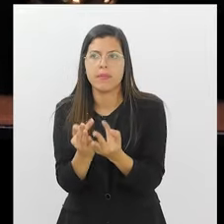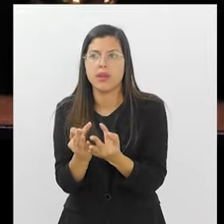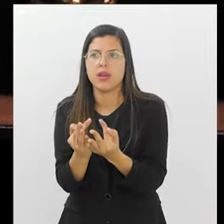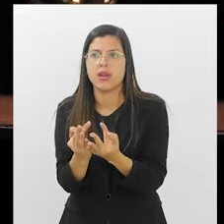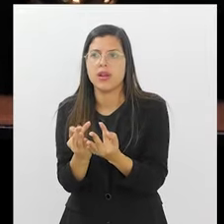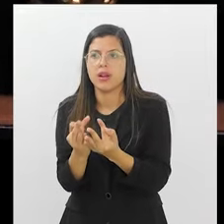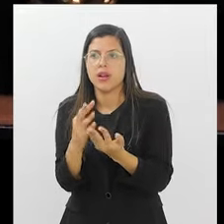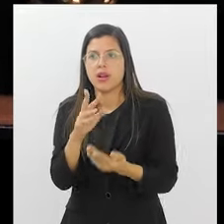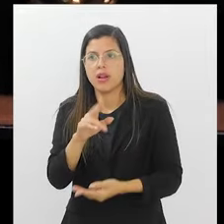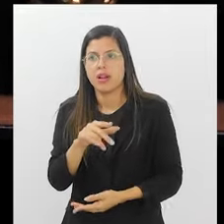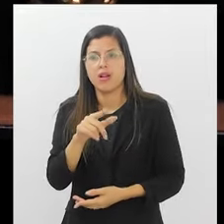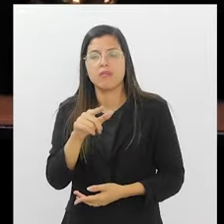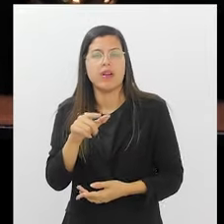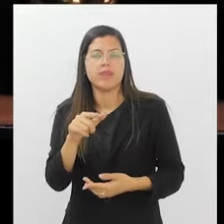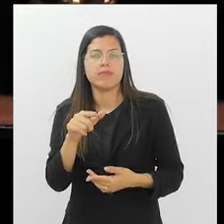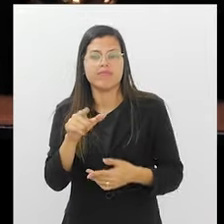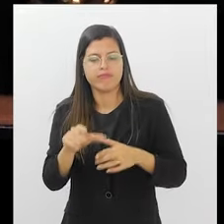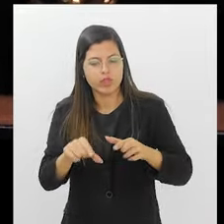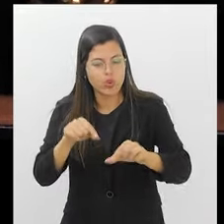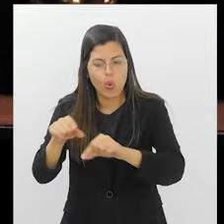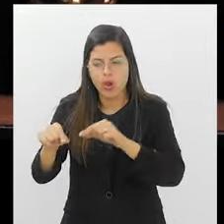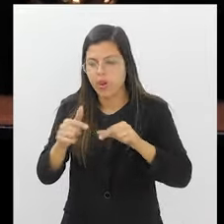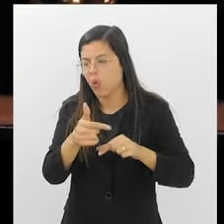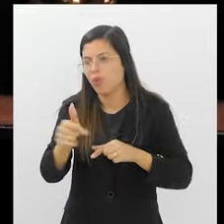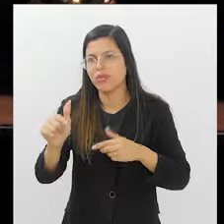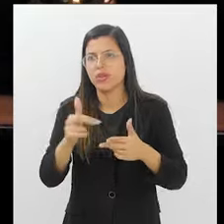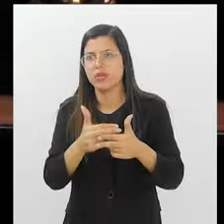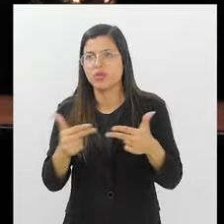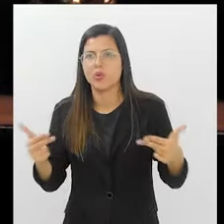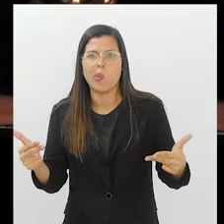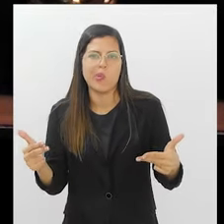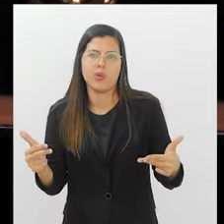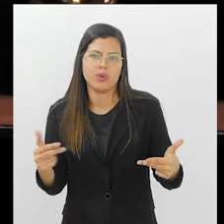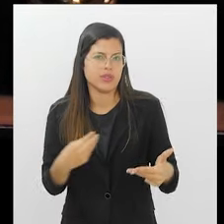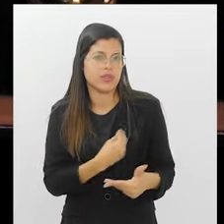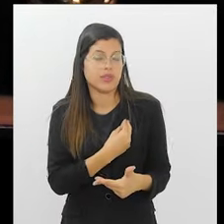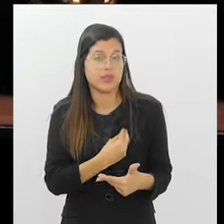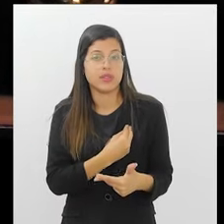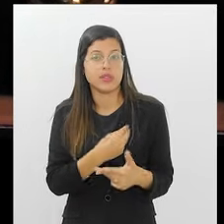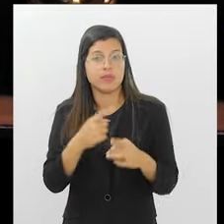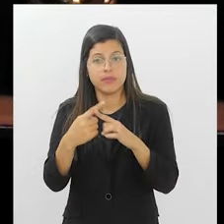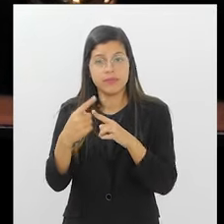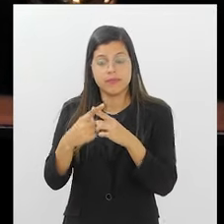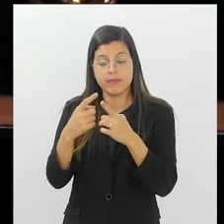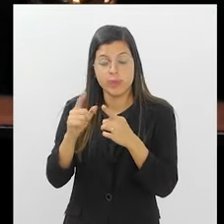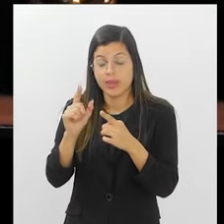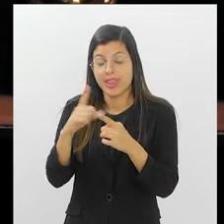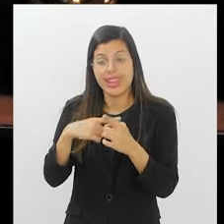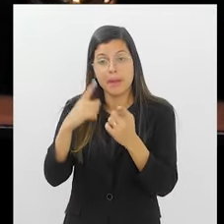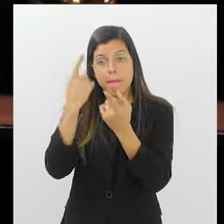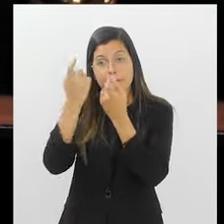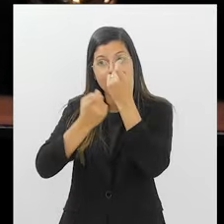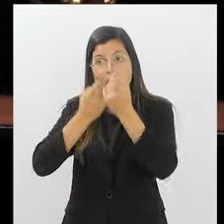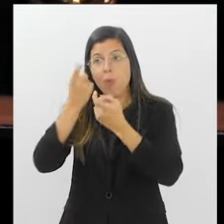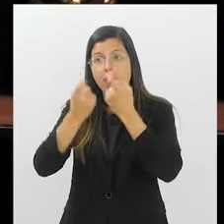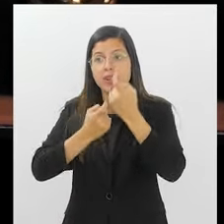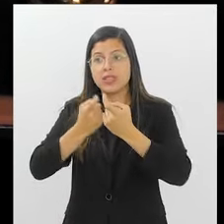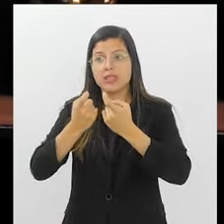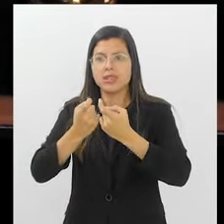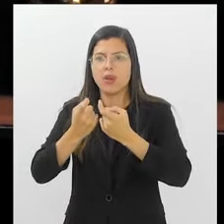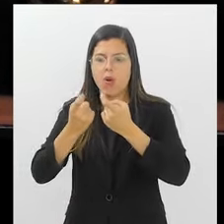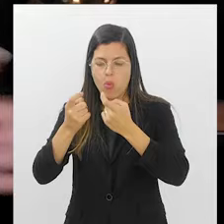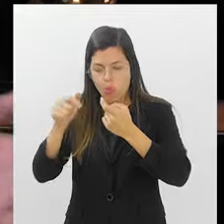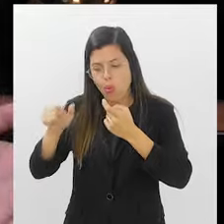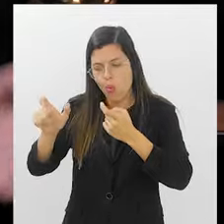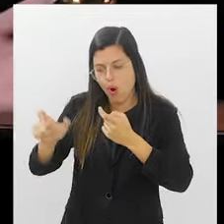fazer escolhas que normalmente faria com relação à sua própria escolha de vida, porque também se preocupa e, claro,